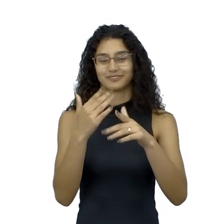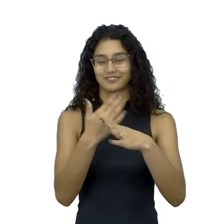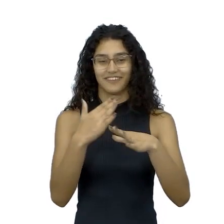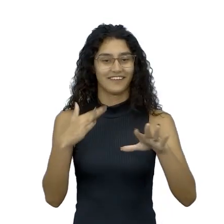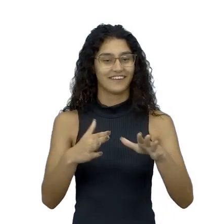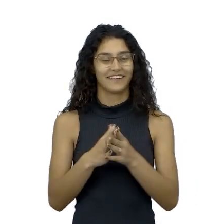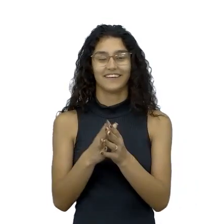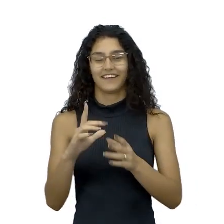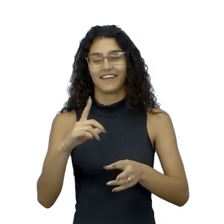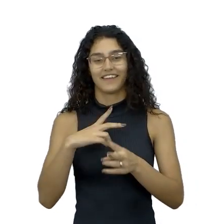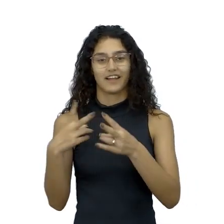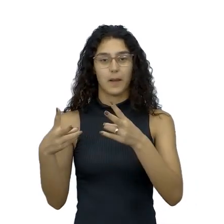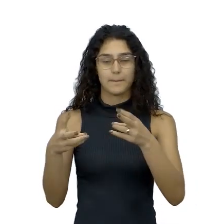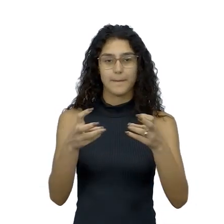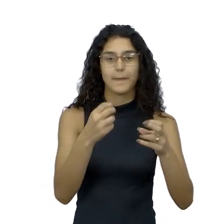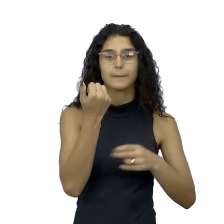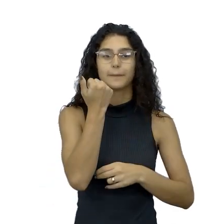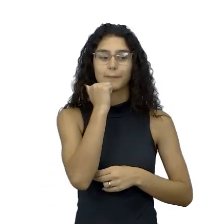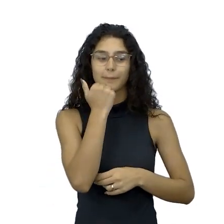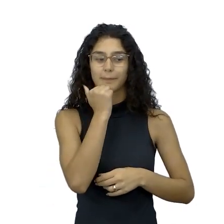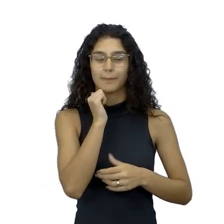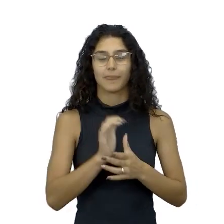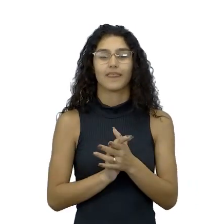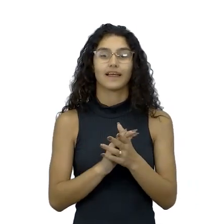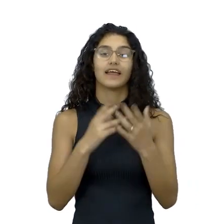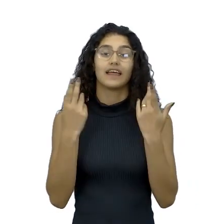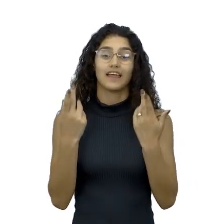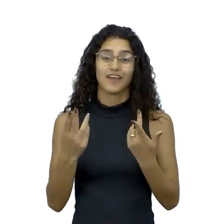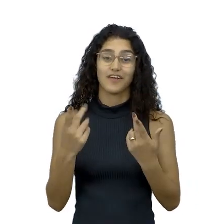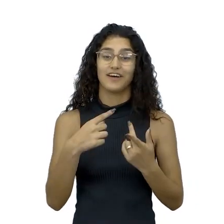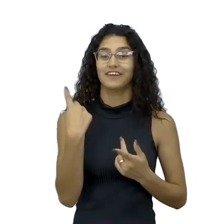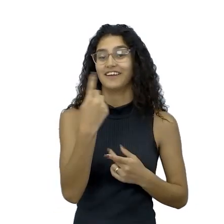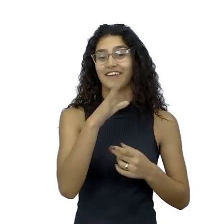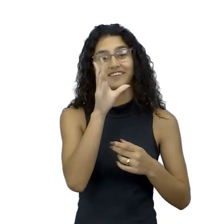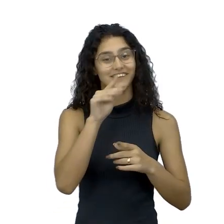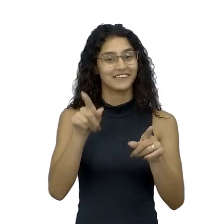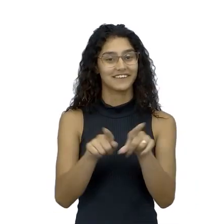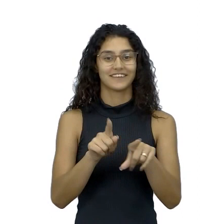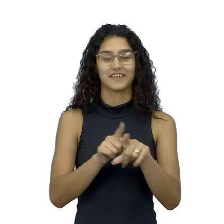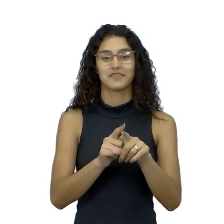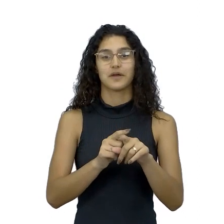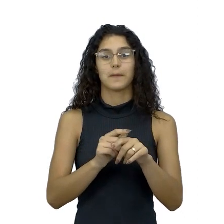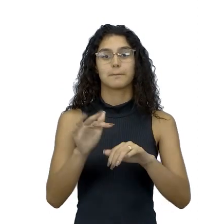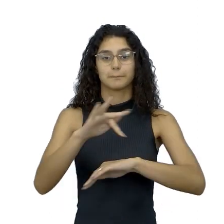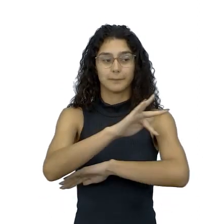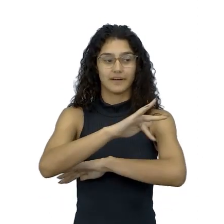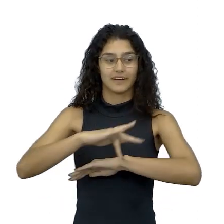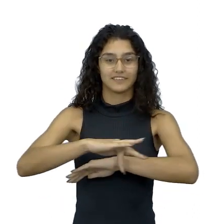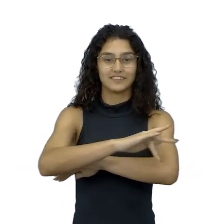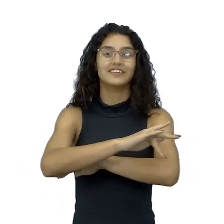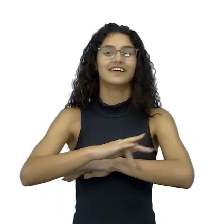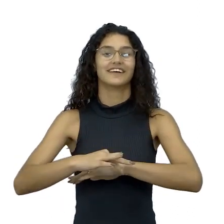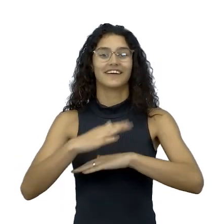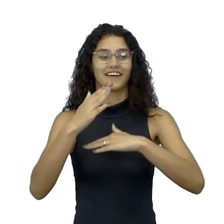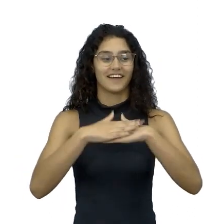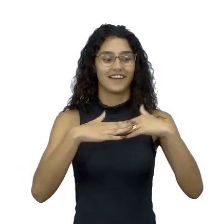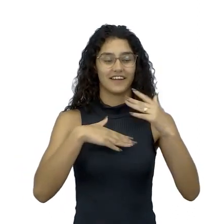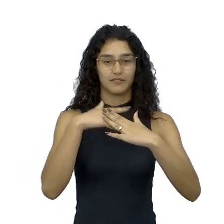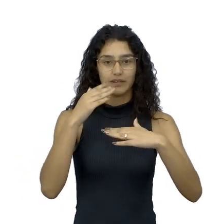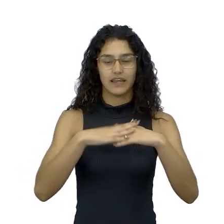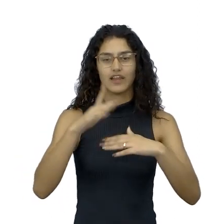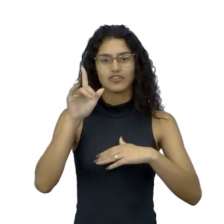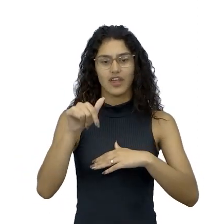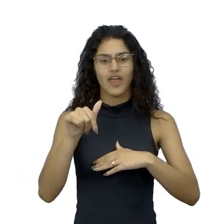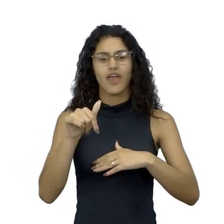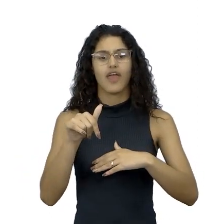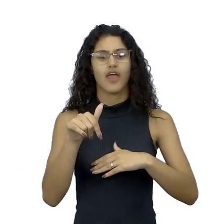uma perspectiva científica. Da mesma forma que a gente falou lá para a física, essa habilidade é uma habilidade chave,